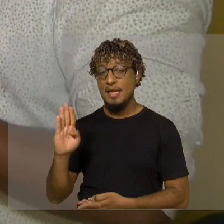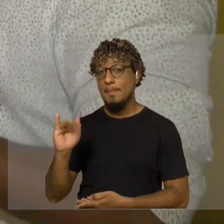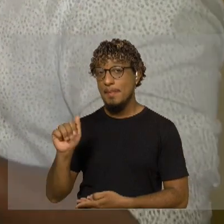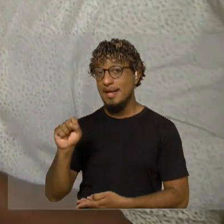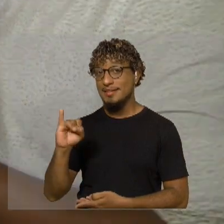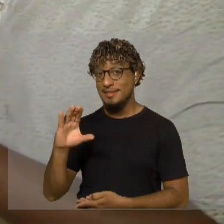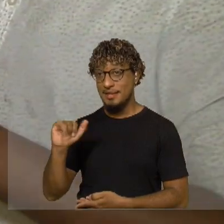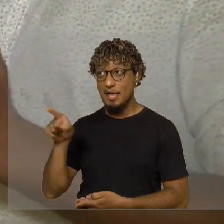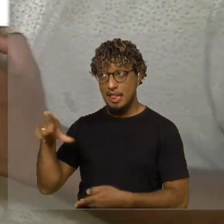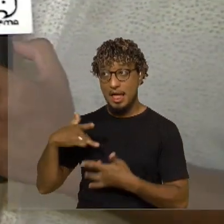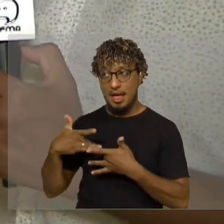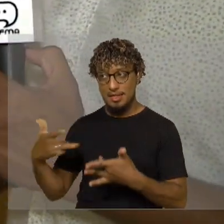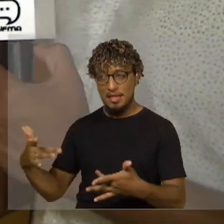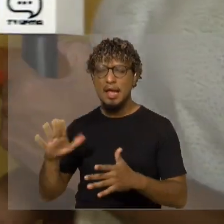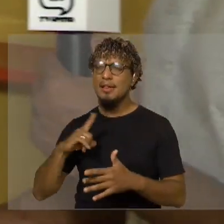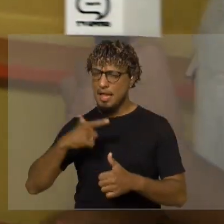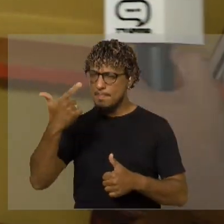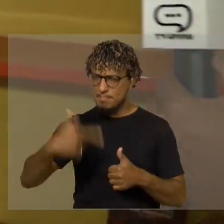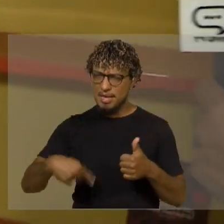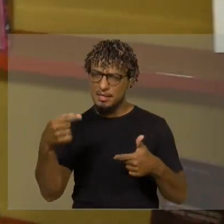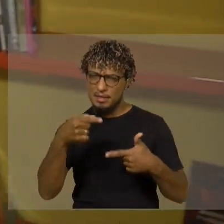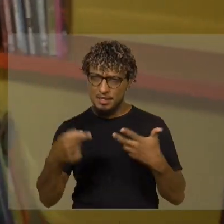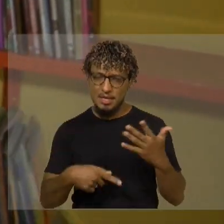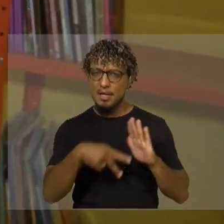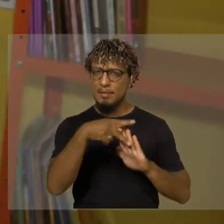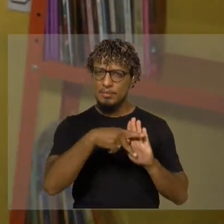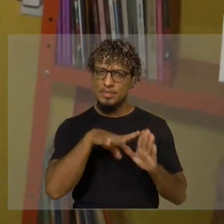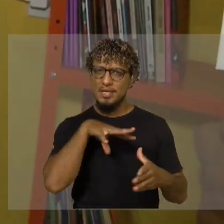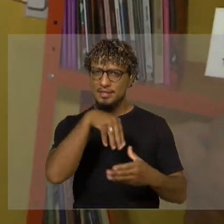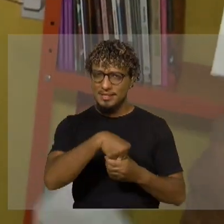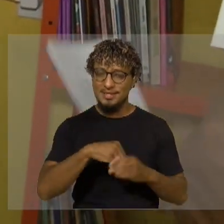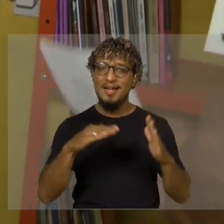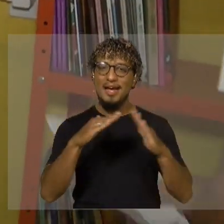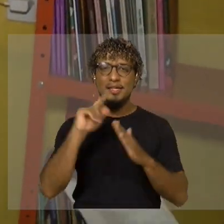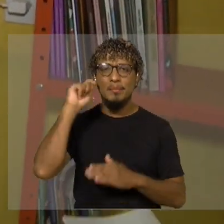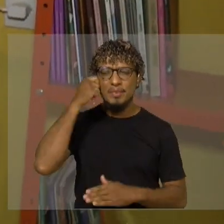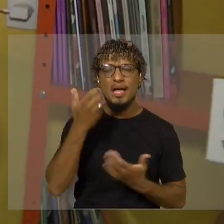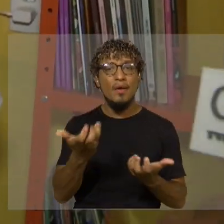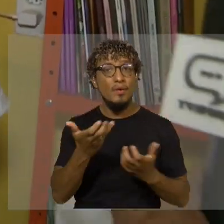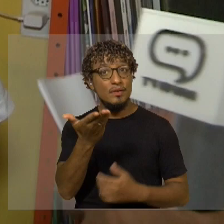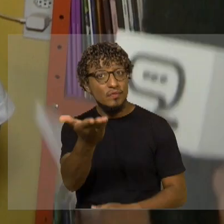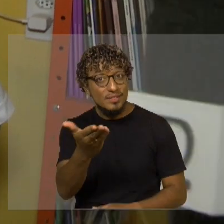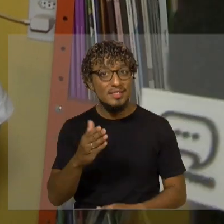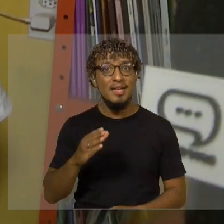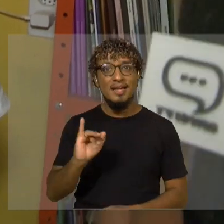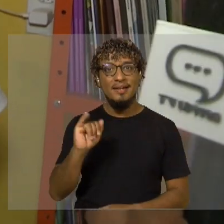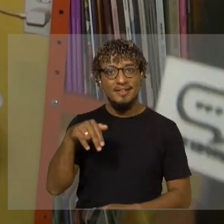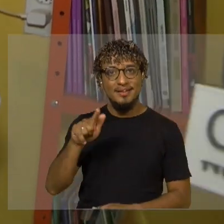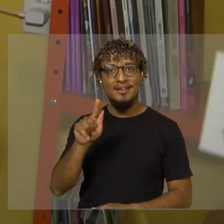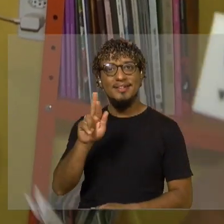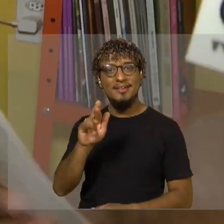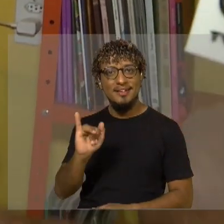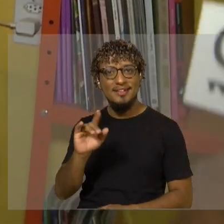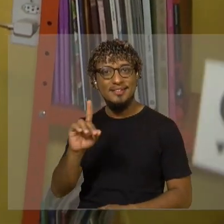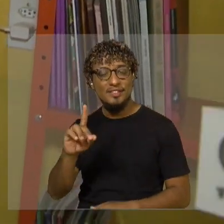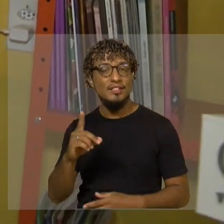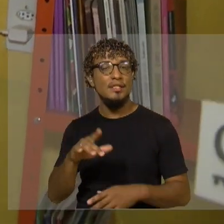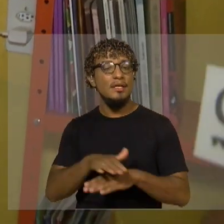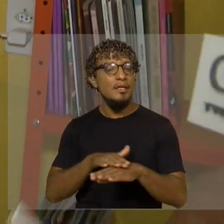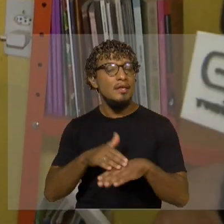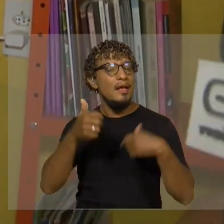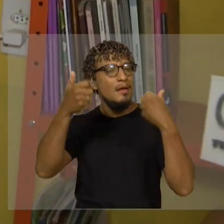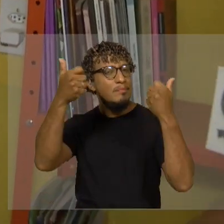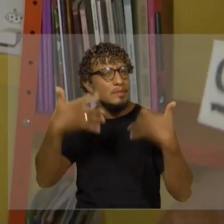mais assistencialistas, tem outros projetos também aqui, né, no Casa das Pretas. Eu queria que você, Ingrid, me explicasse um pouco mais que